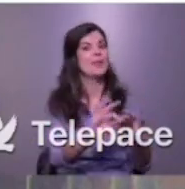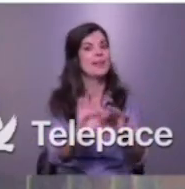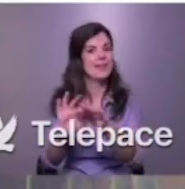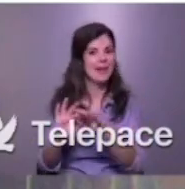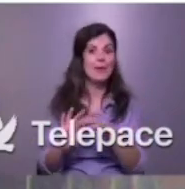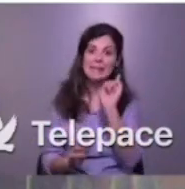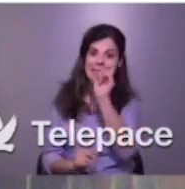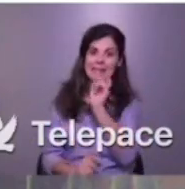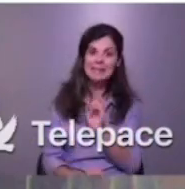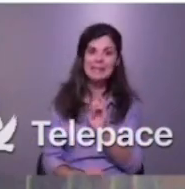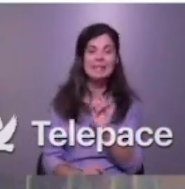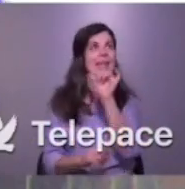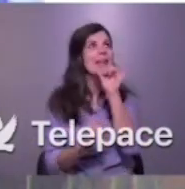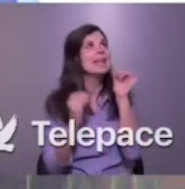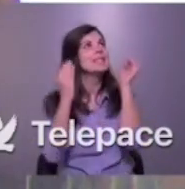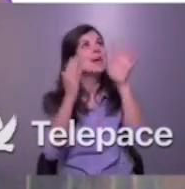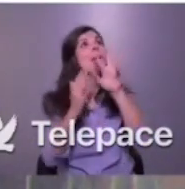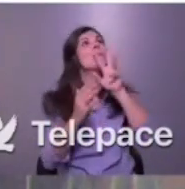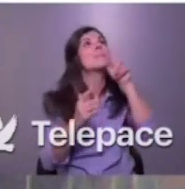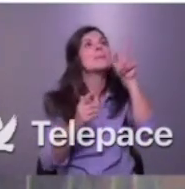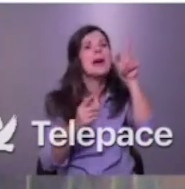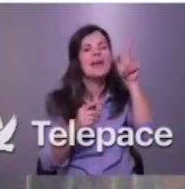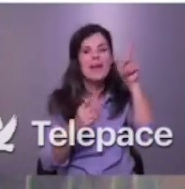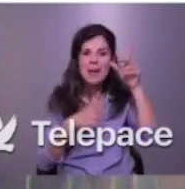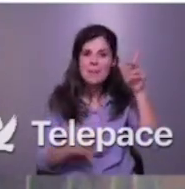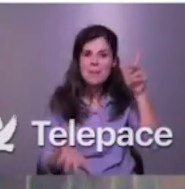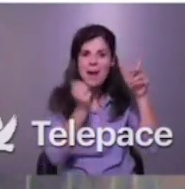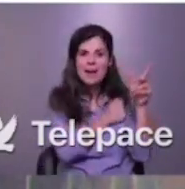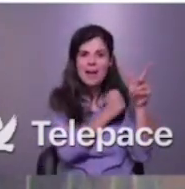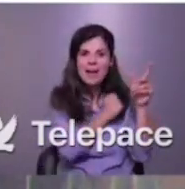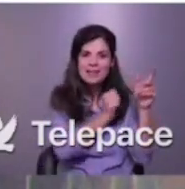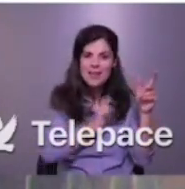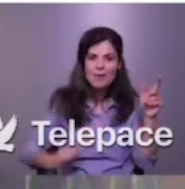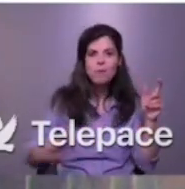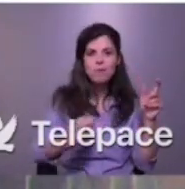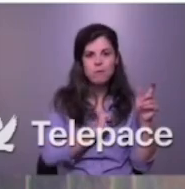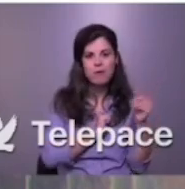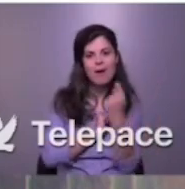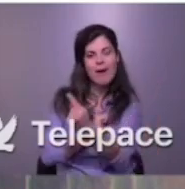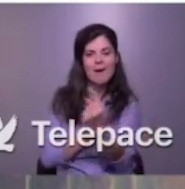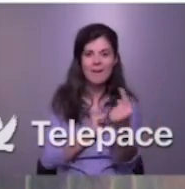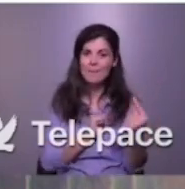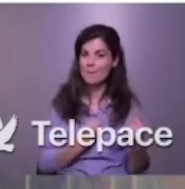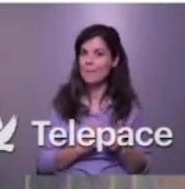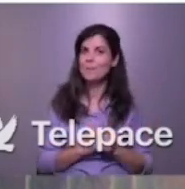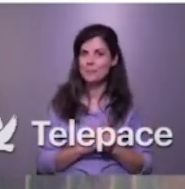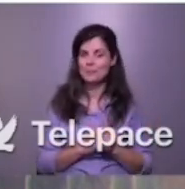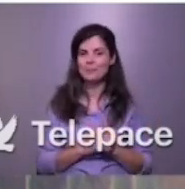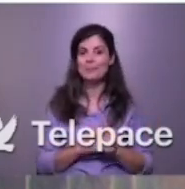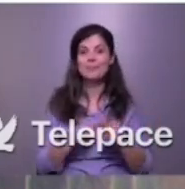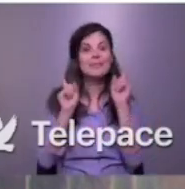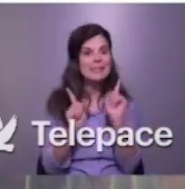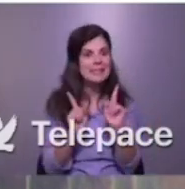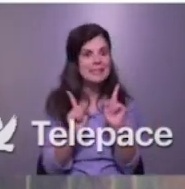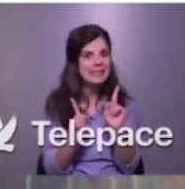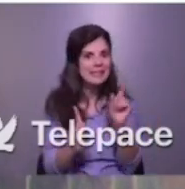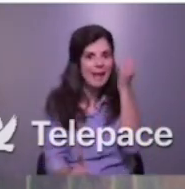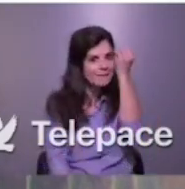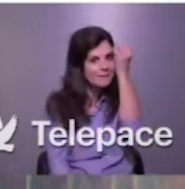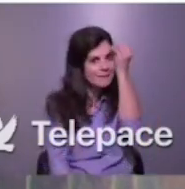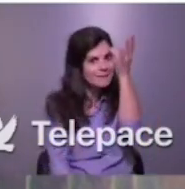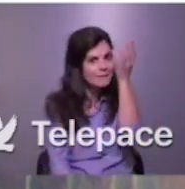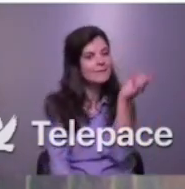isso que a Mãe do Céu quer em cada uma das nossas casas, em cada um dos nossos lares. E não se